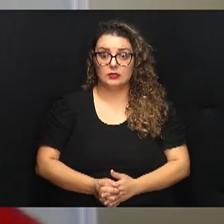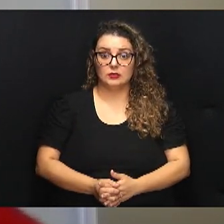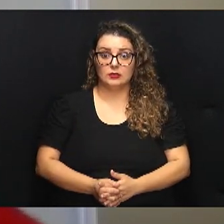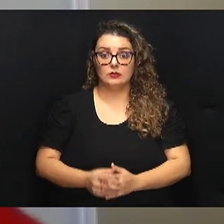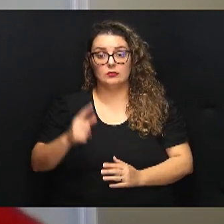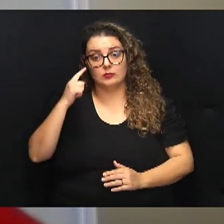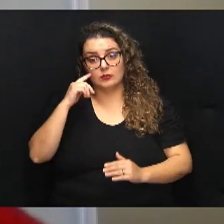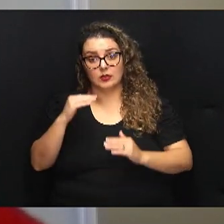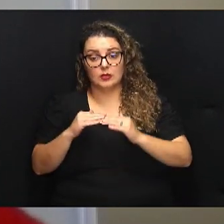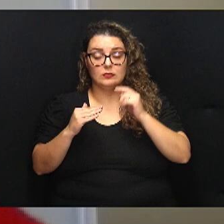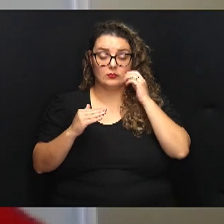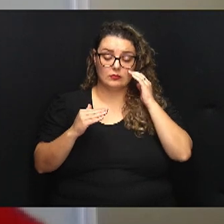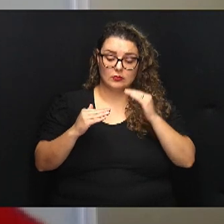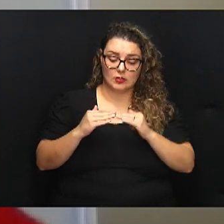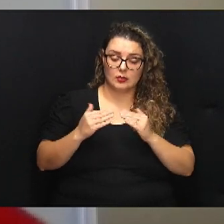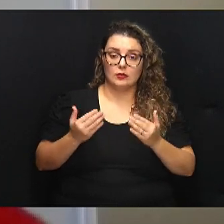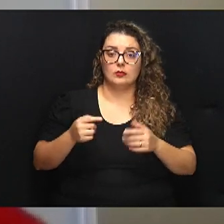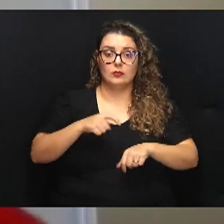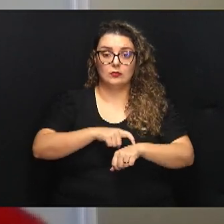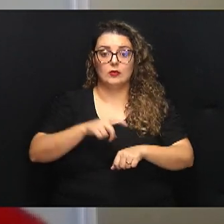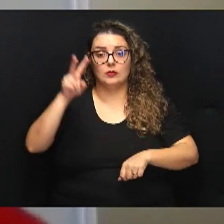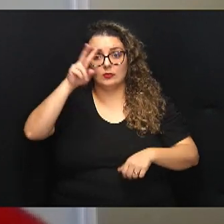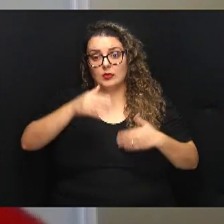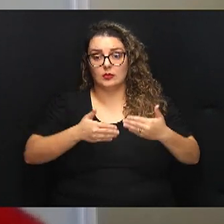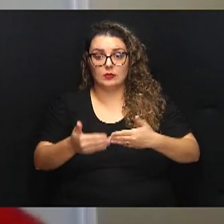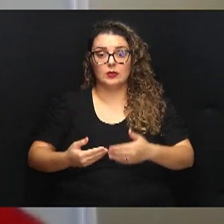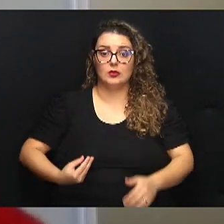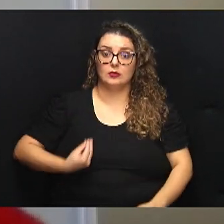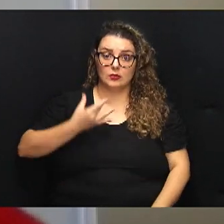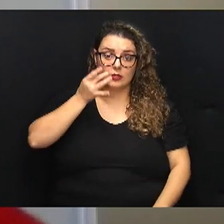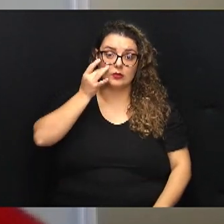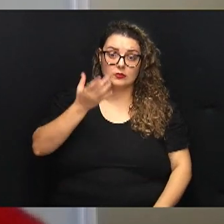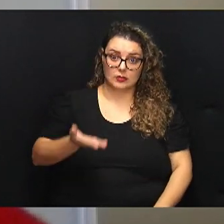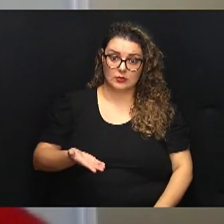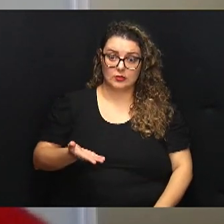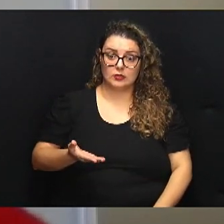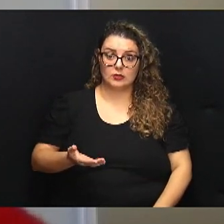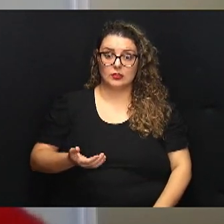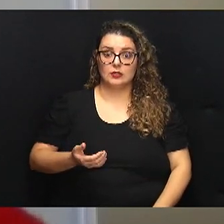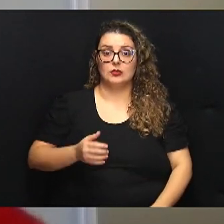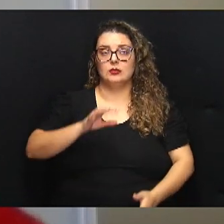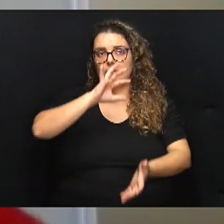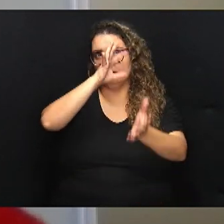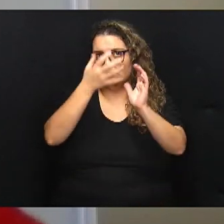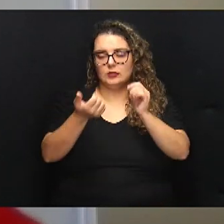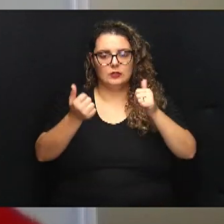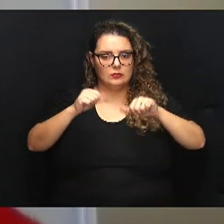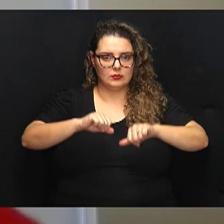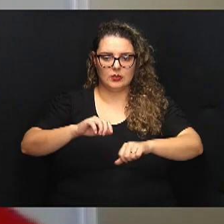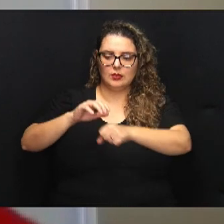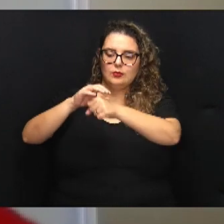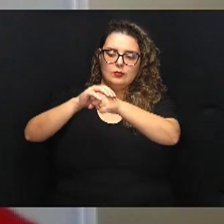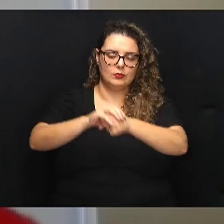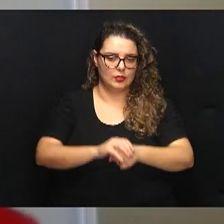coerentemente com o momento histórico que a gente está vivendo, de crise climática, de